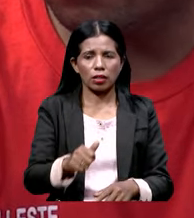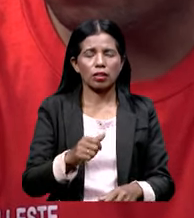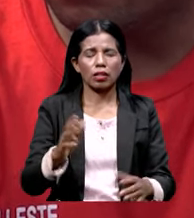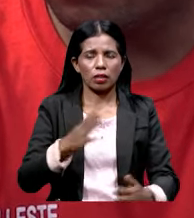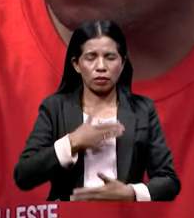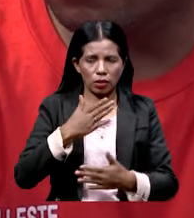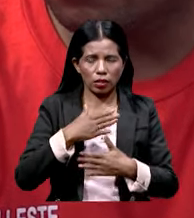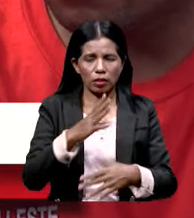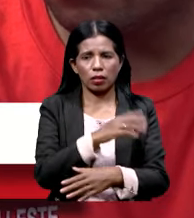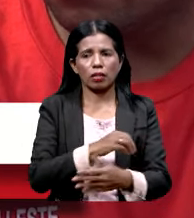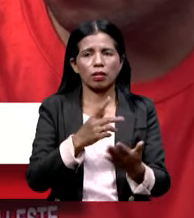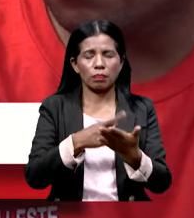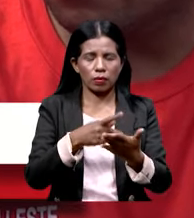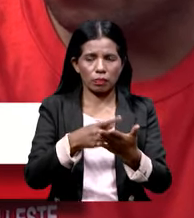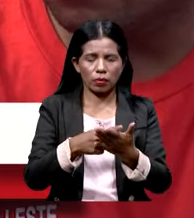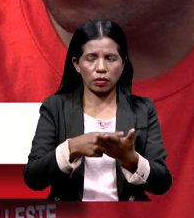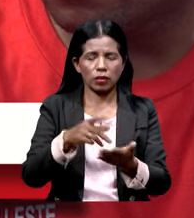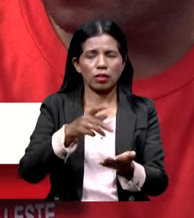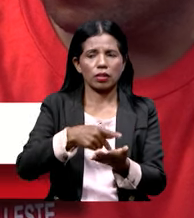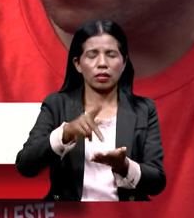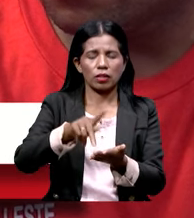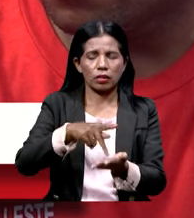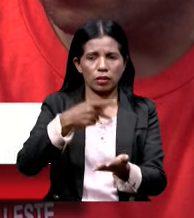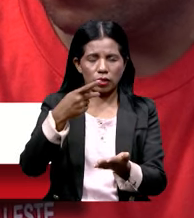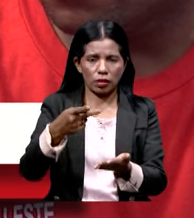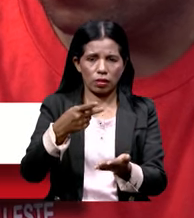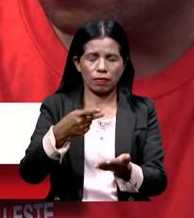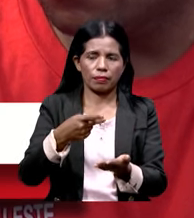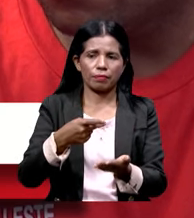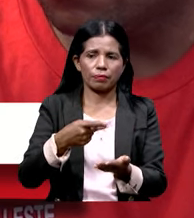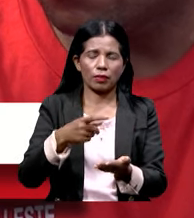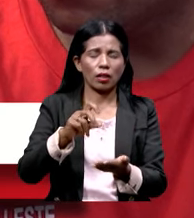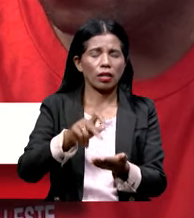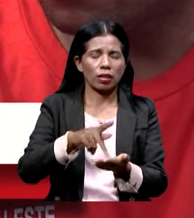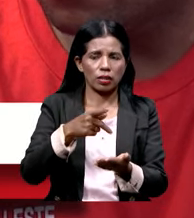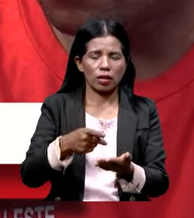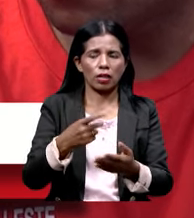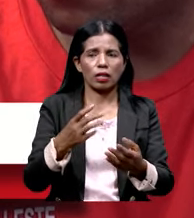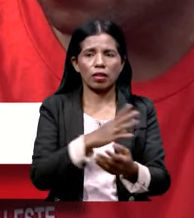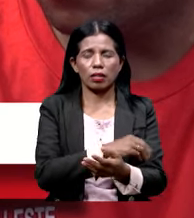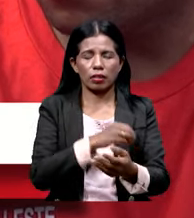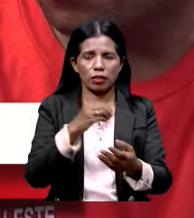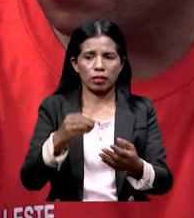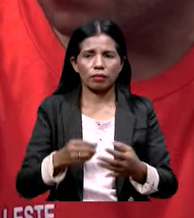recusação da proposta salário mínimo refere se estraga